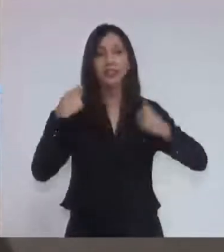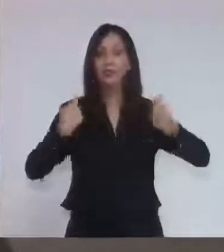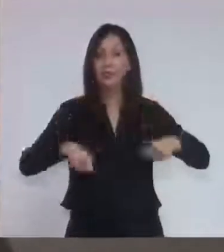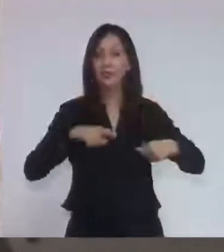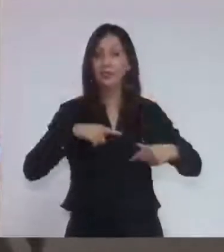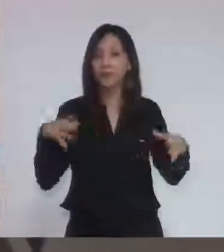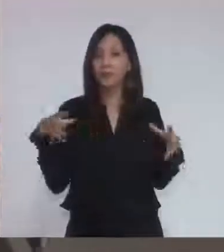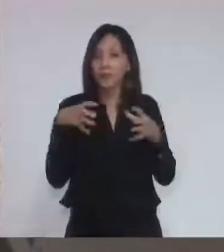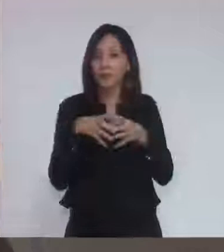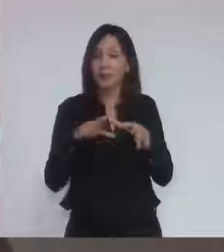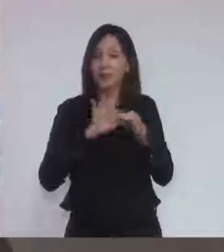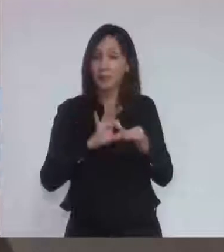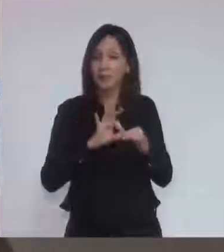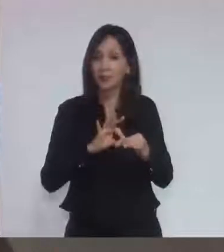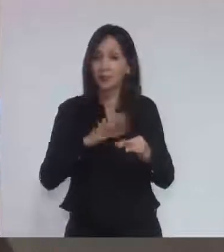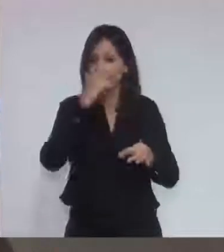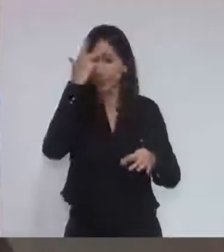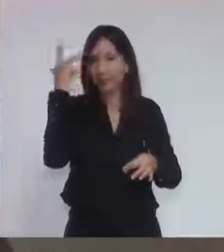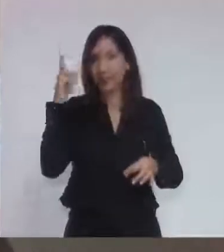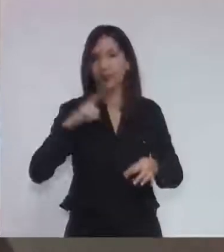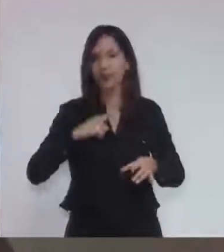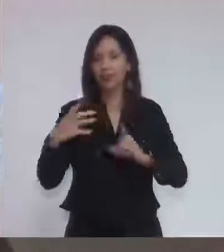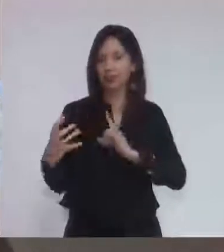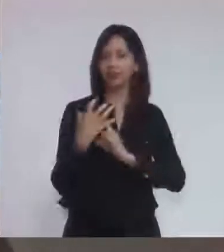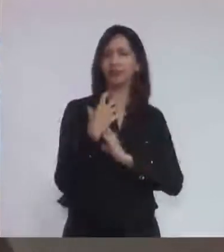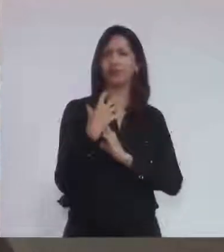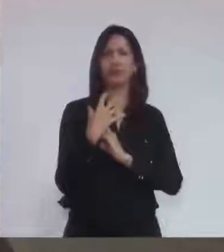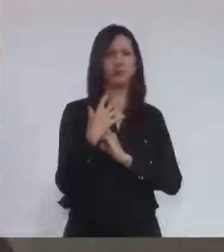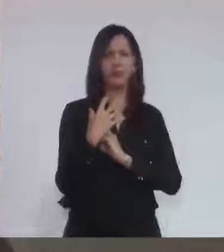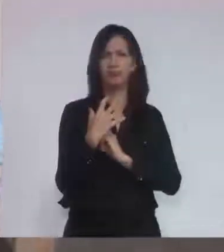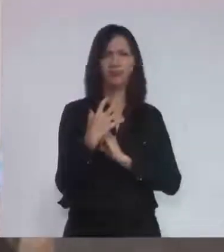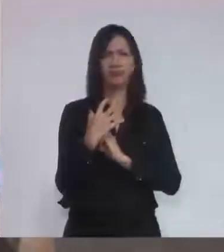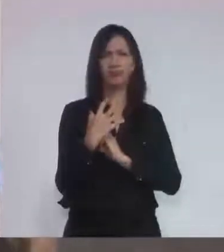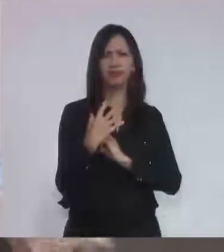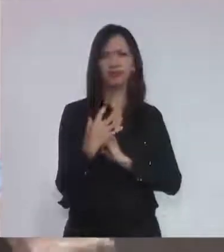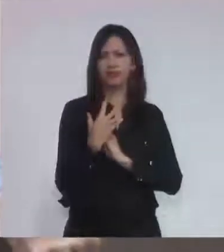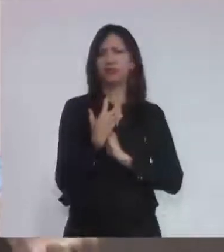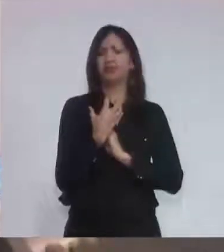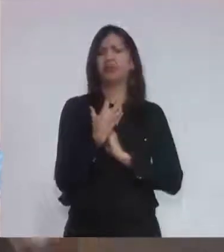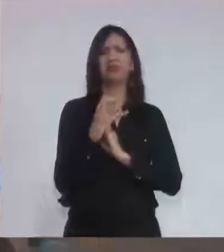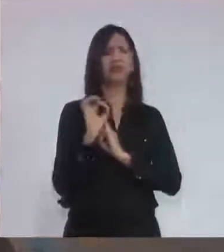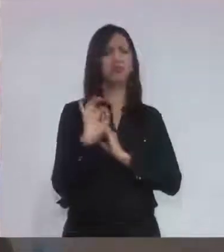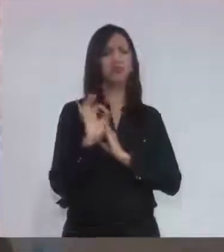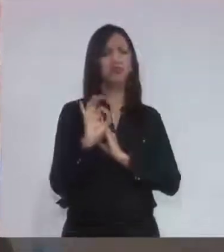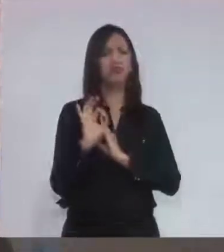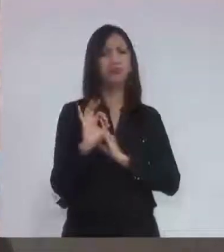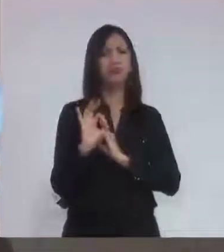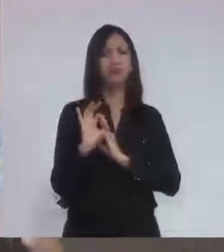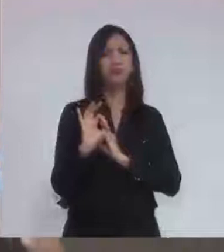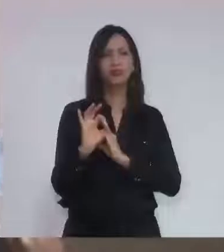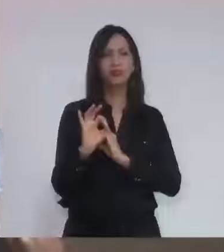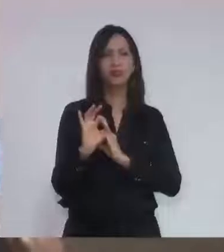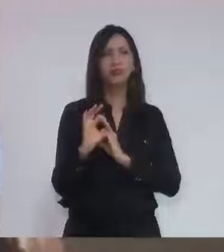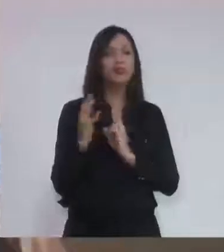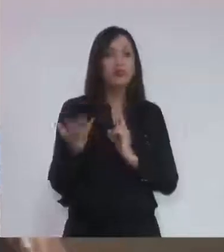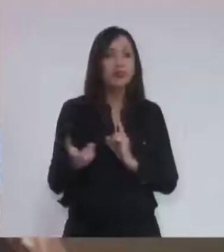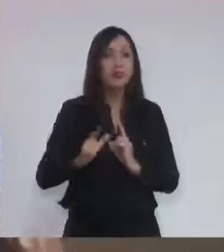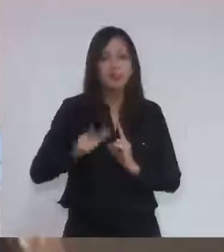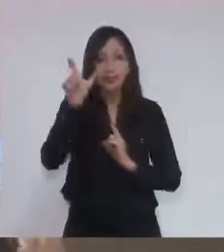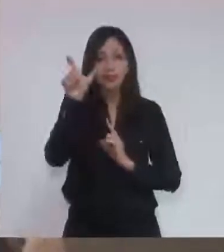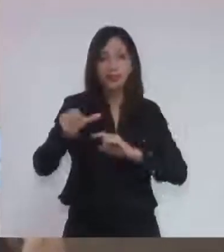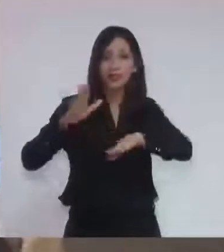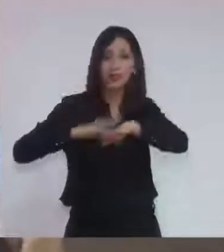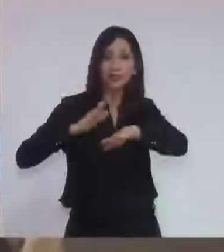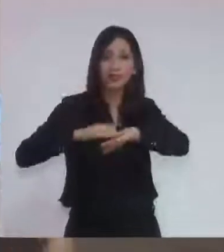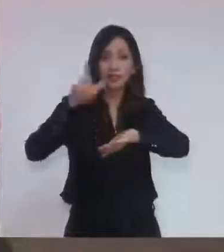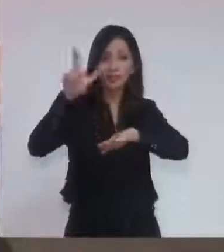o envolvimento das pessoas. Se aquilo que te afeta não te provoca uma reação, aquele que vai se pronunciar para dar